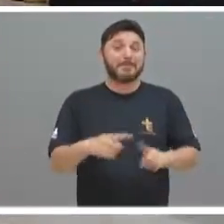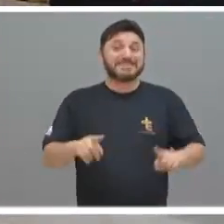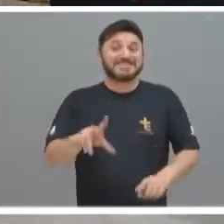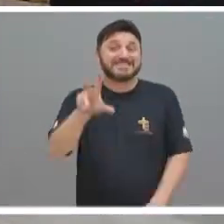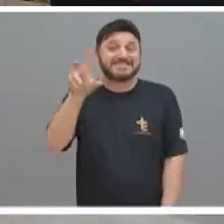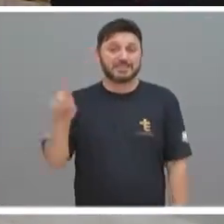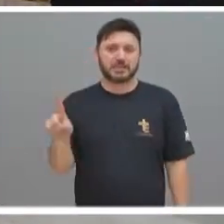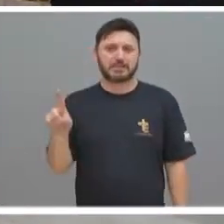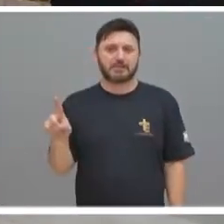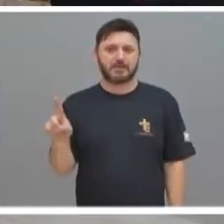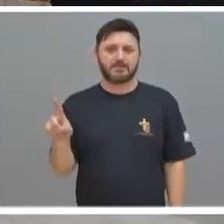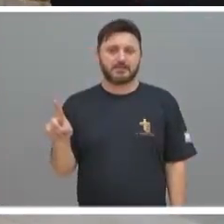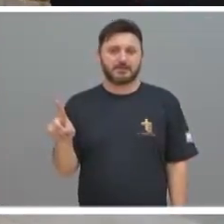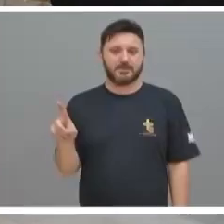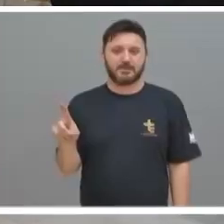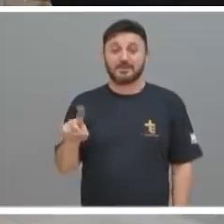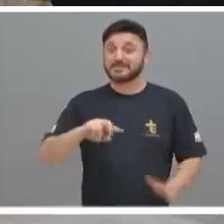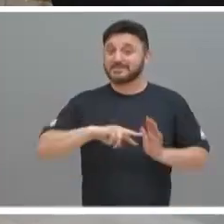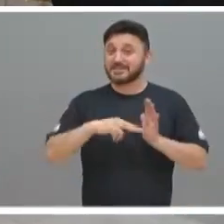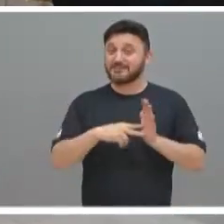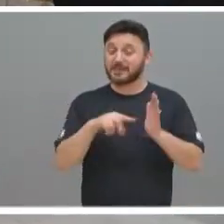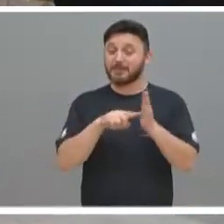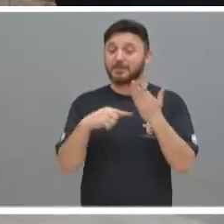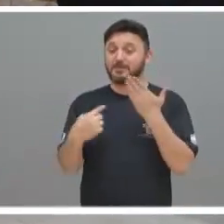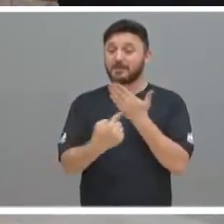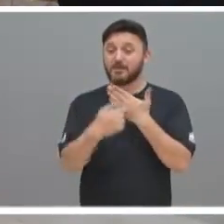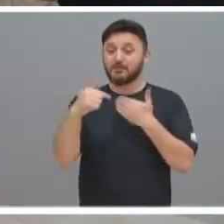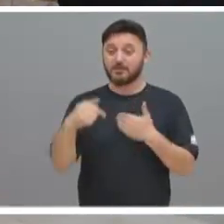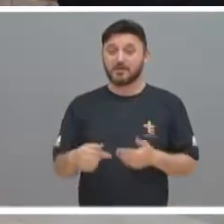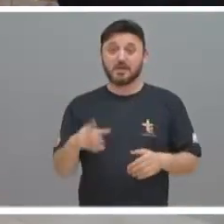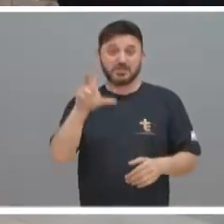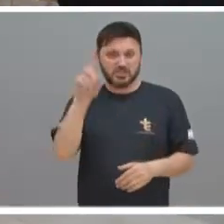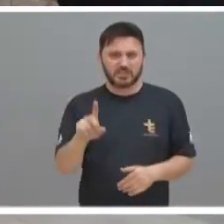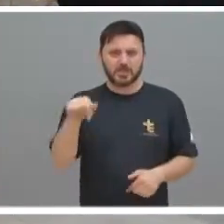dignidade deste mundo.